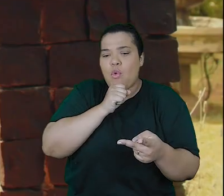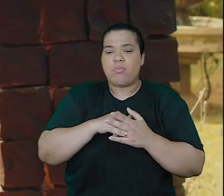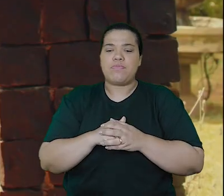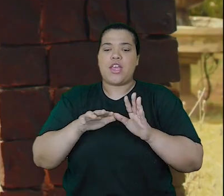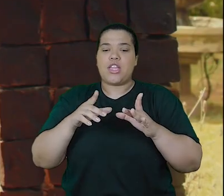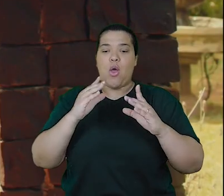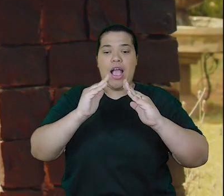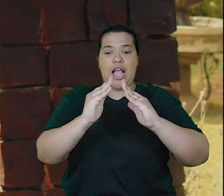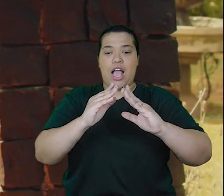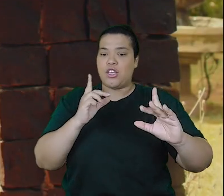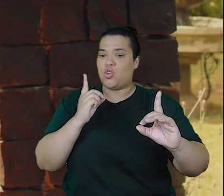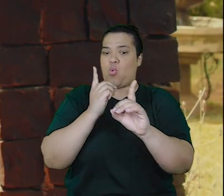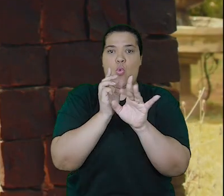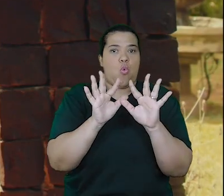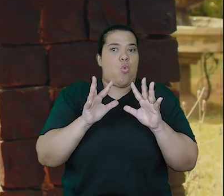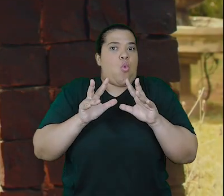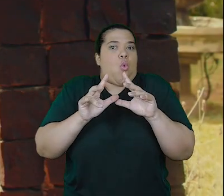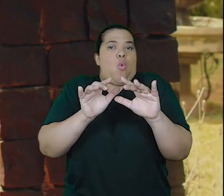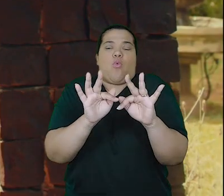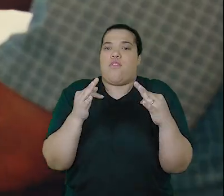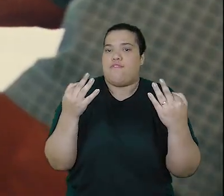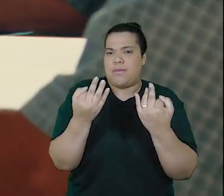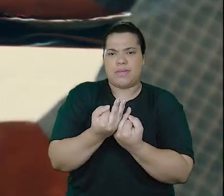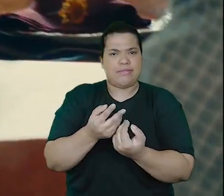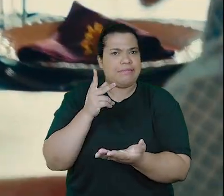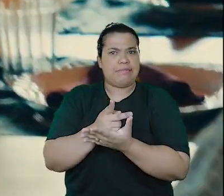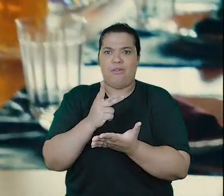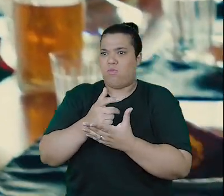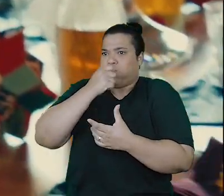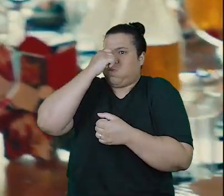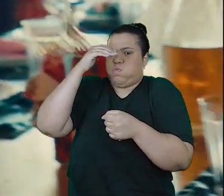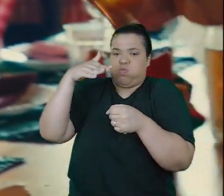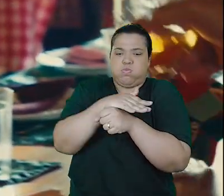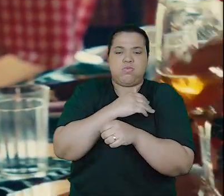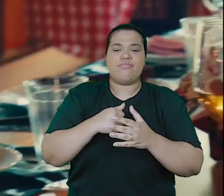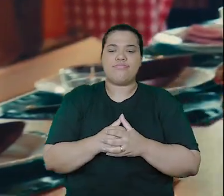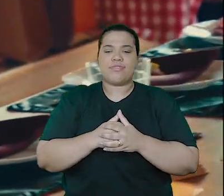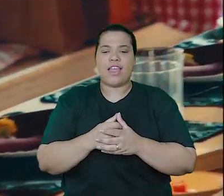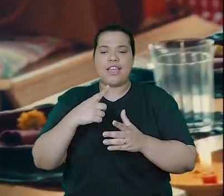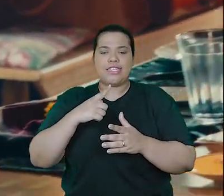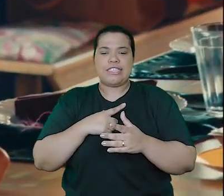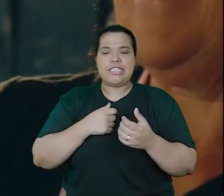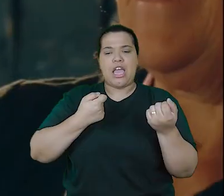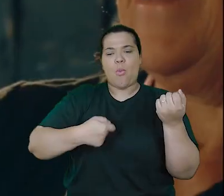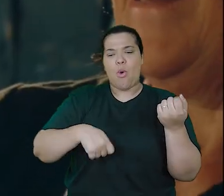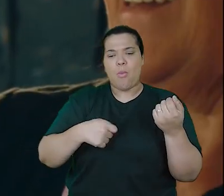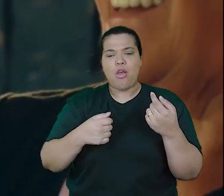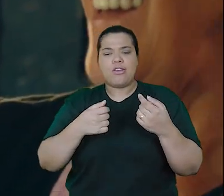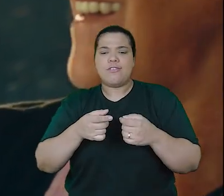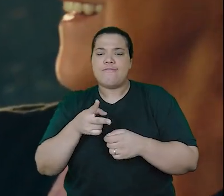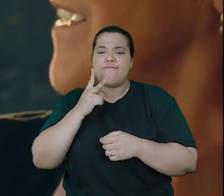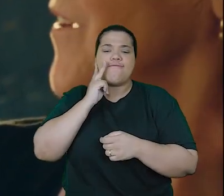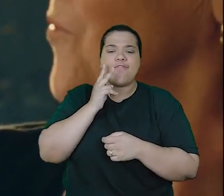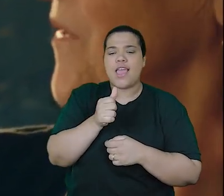o ponto de encontro de toda a família. Então sempre tinha muita gente. Se reunir, fazer um serão e tomar um